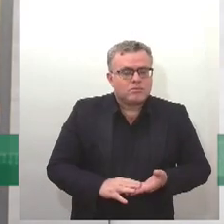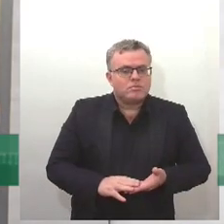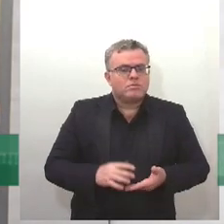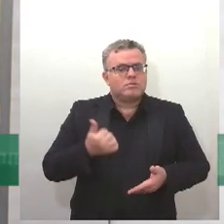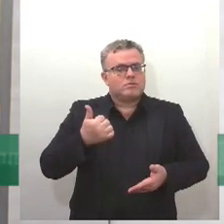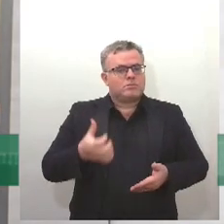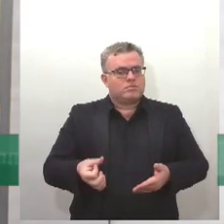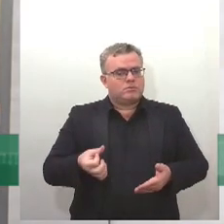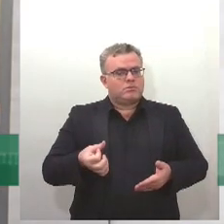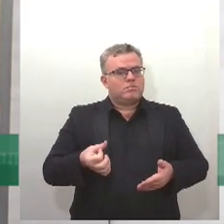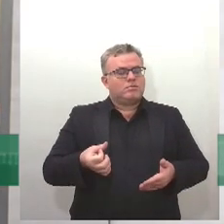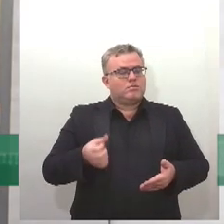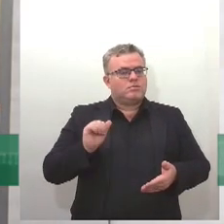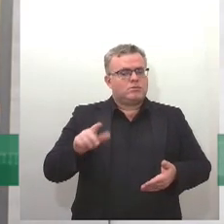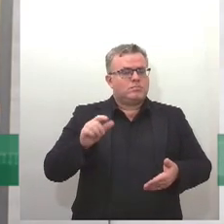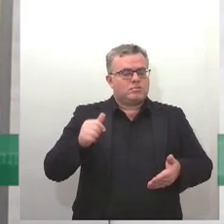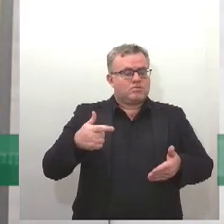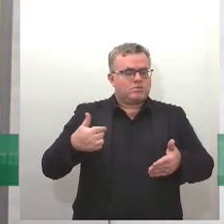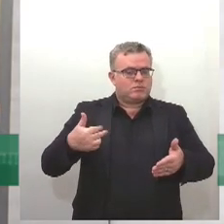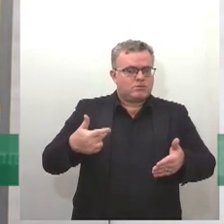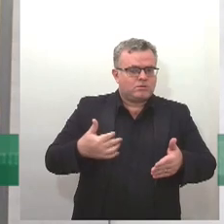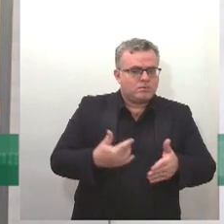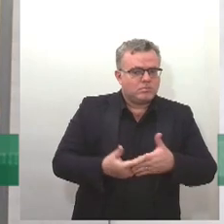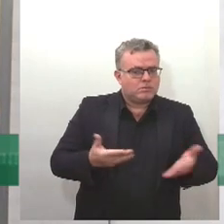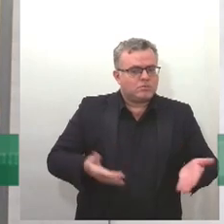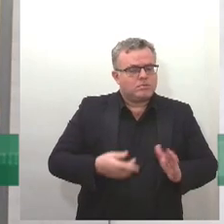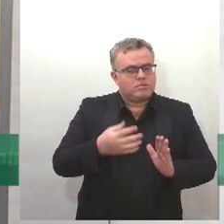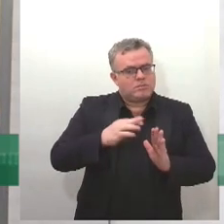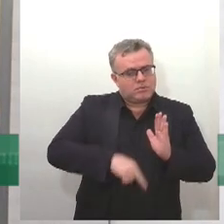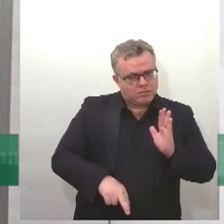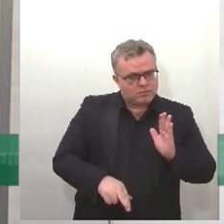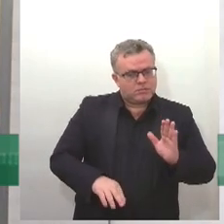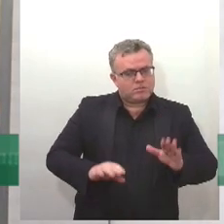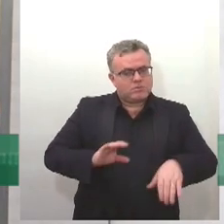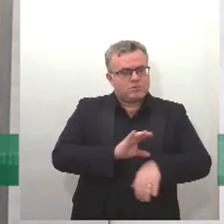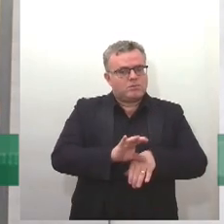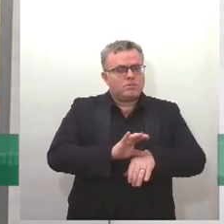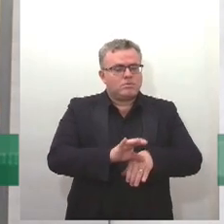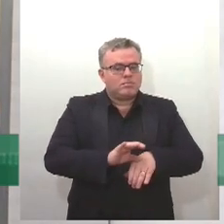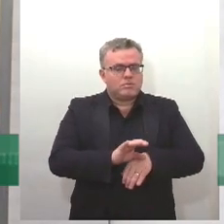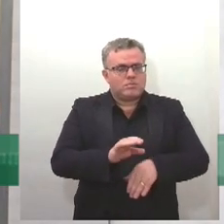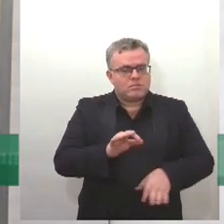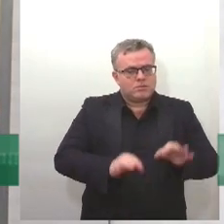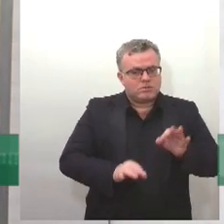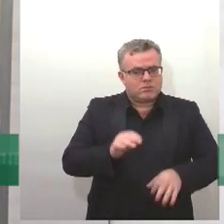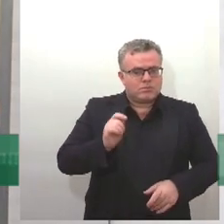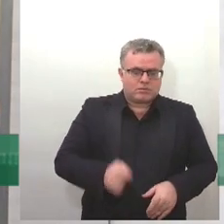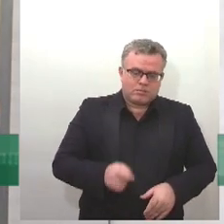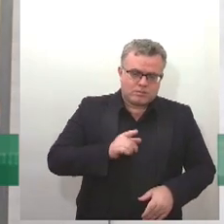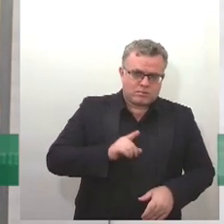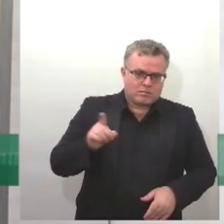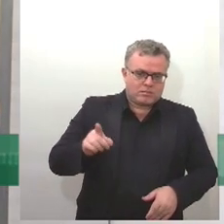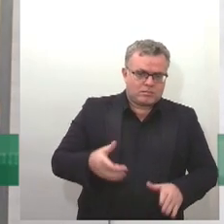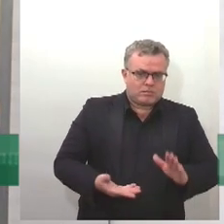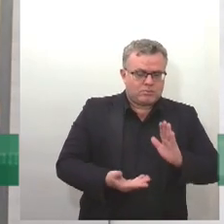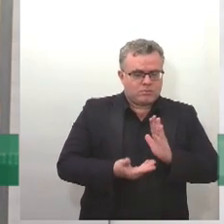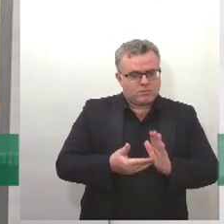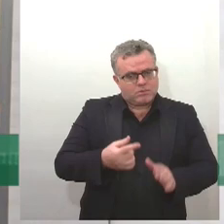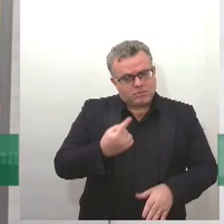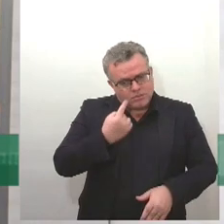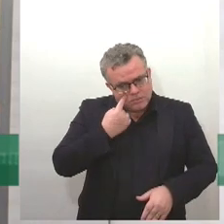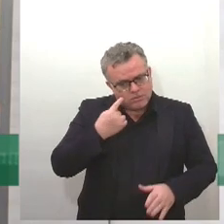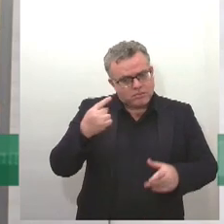designação do relator na comissão de constituição e justiça do Senado a gente vai conferir os principais pontos